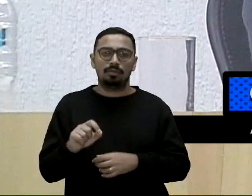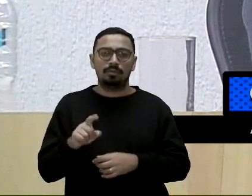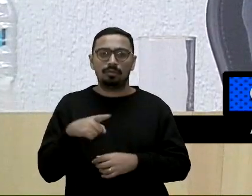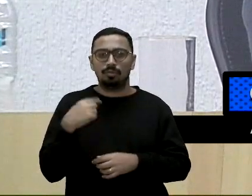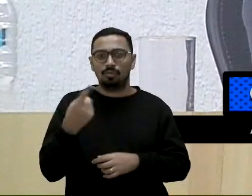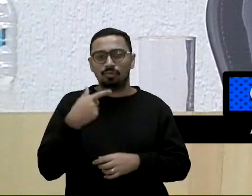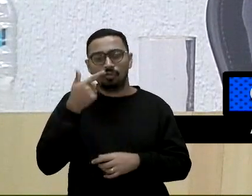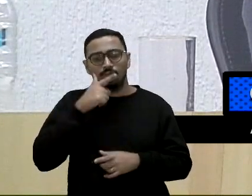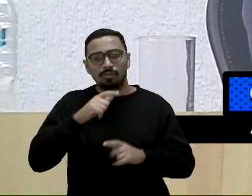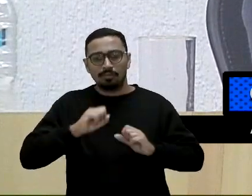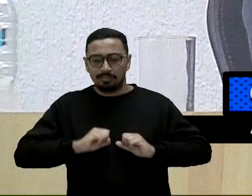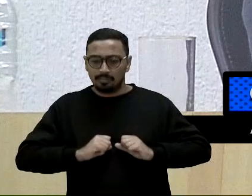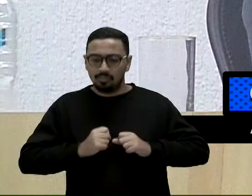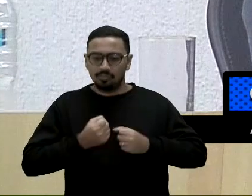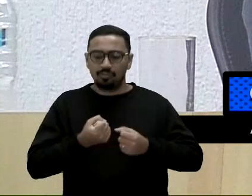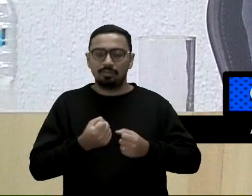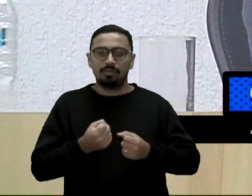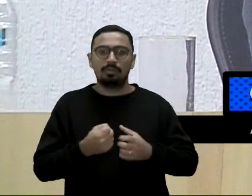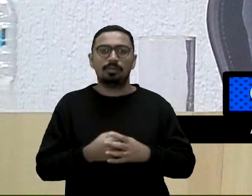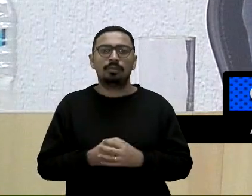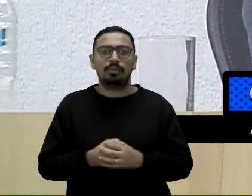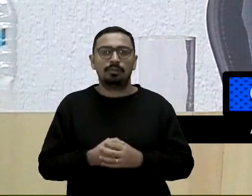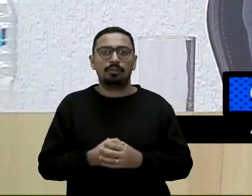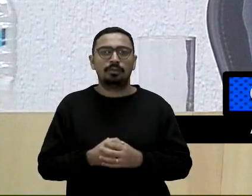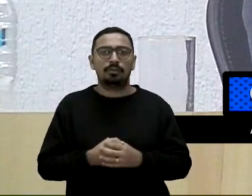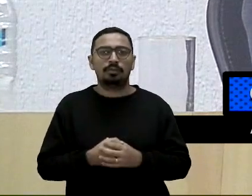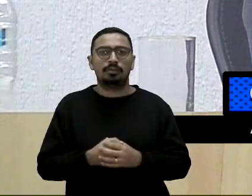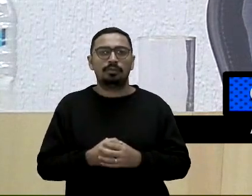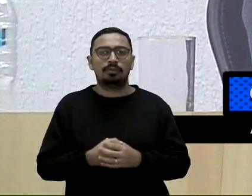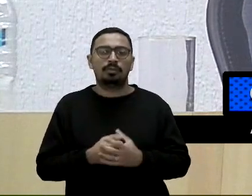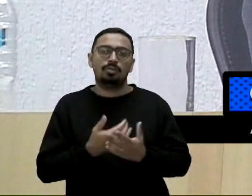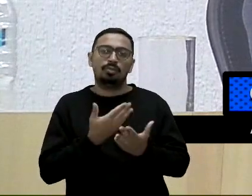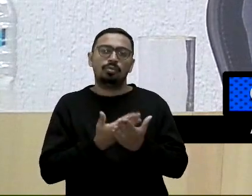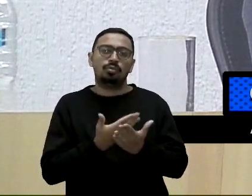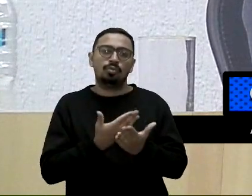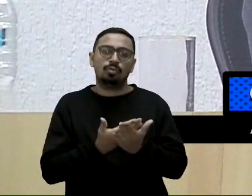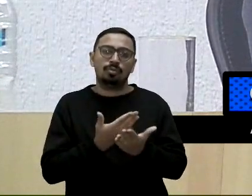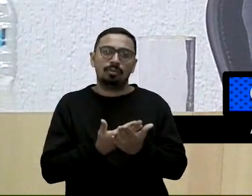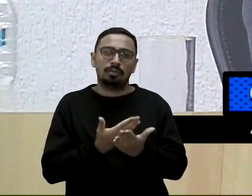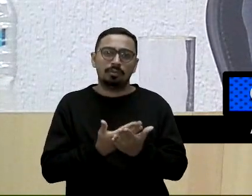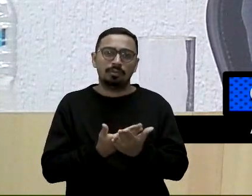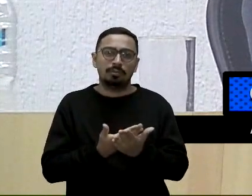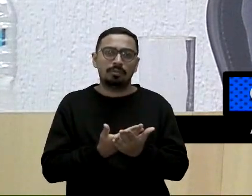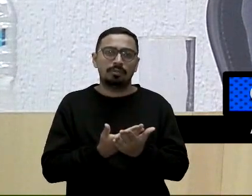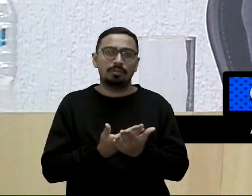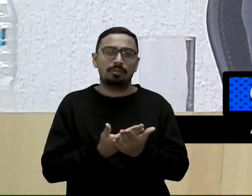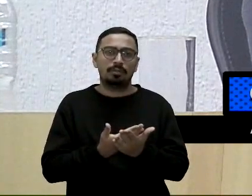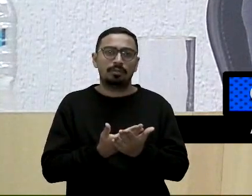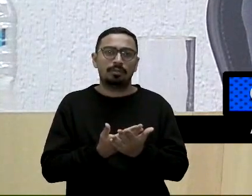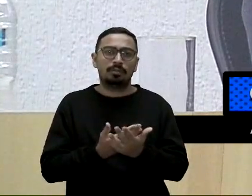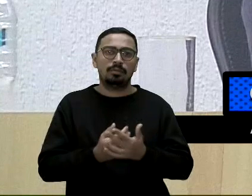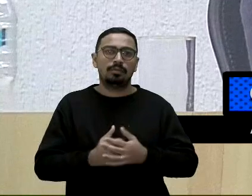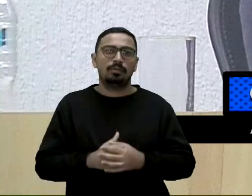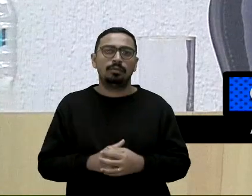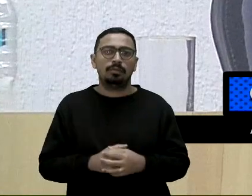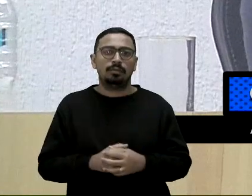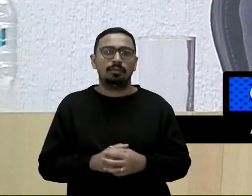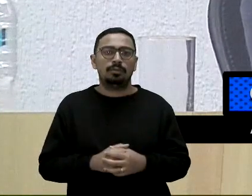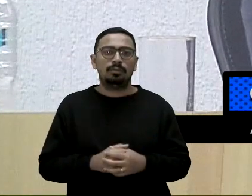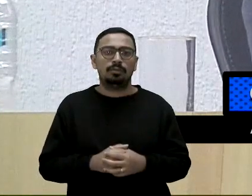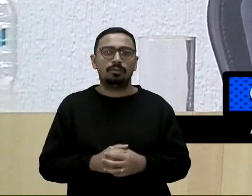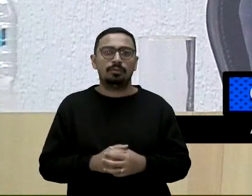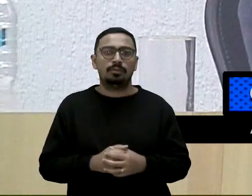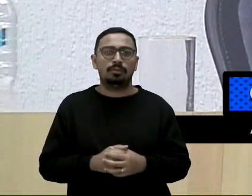reforçar isso, que estudamos esses temas, estudamos esses assuntos, né? E muito do que foi dito